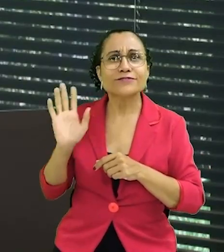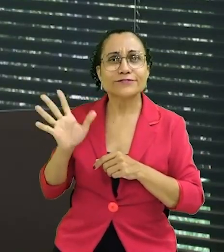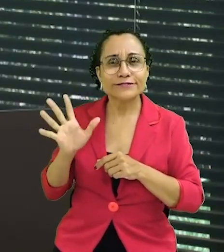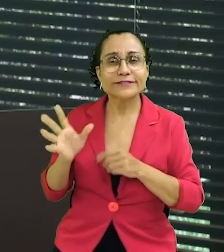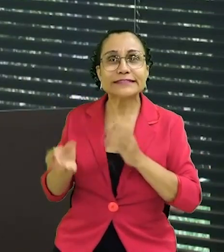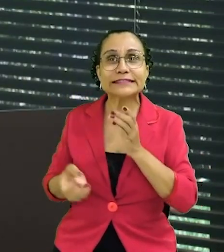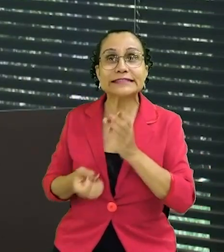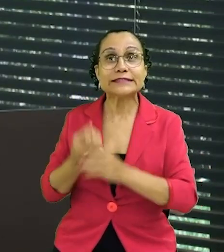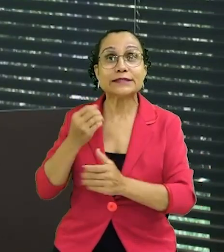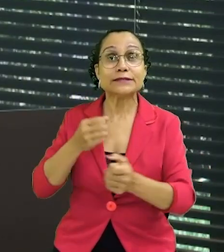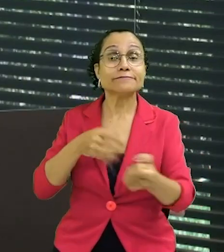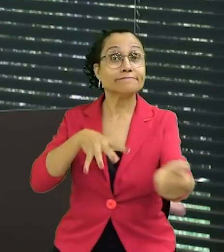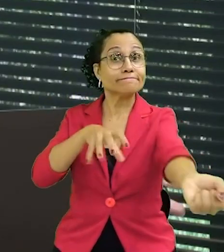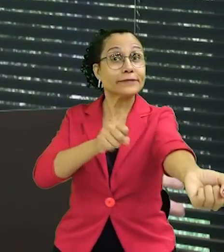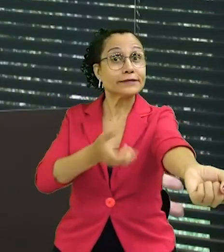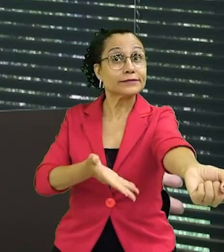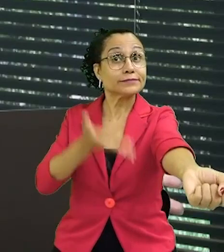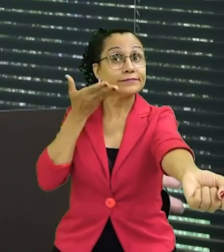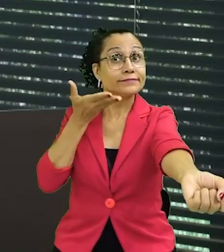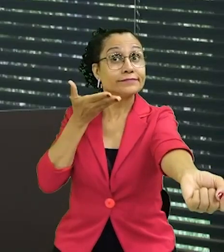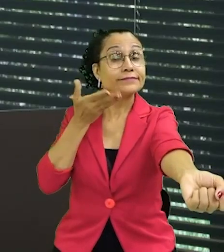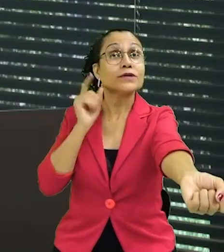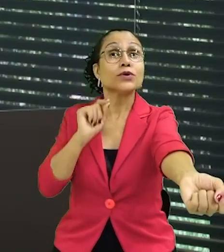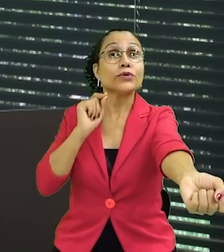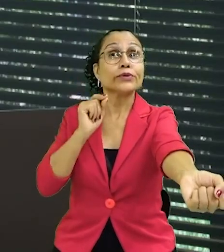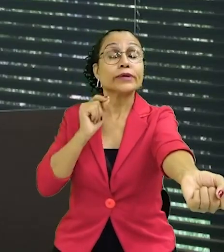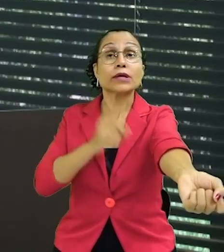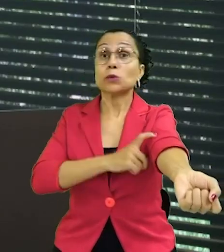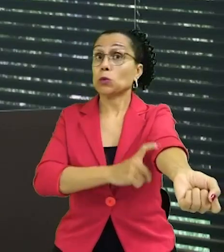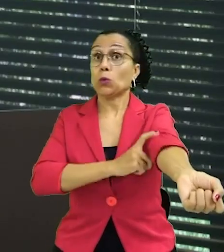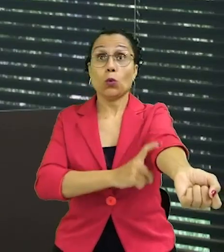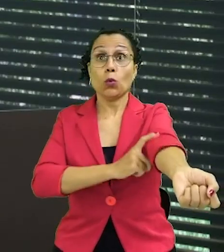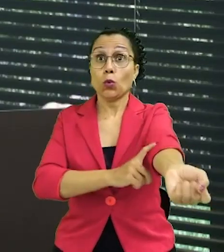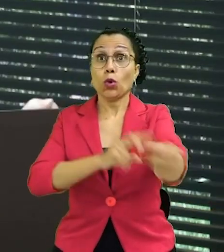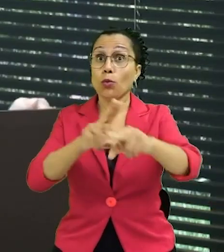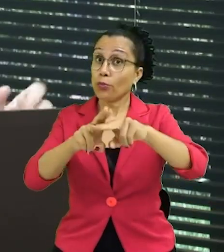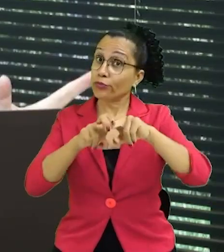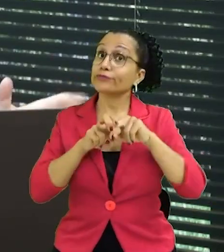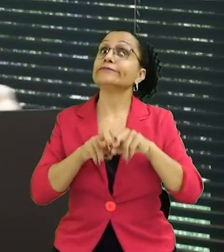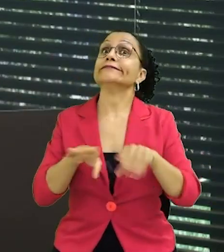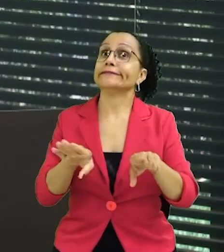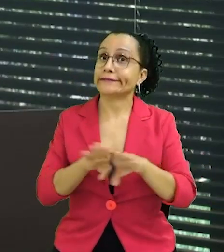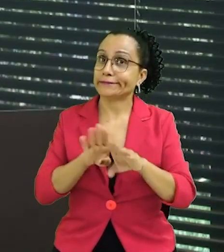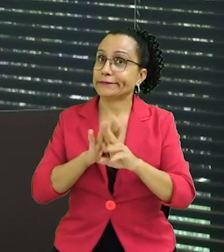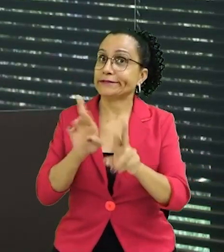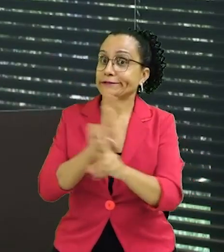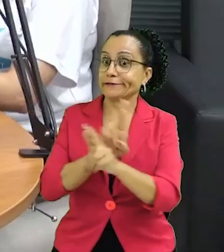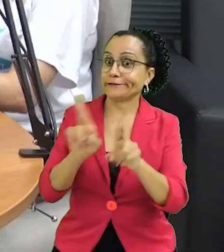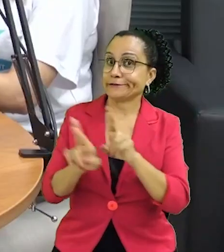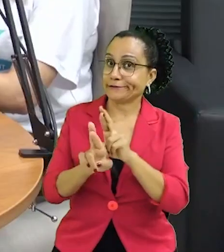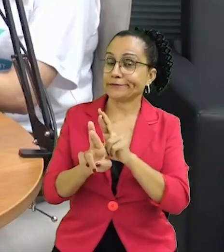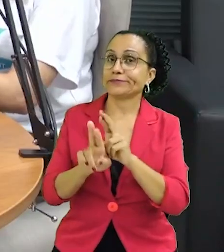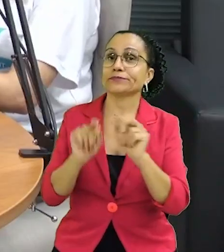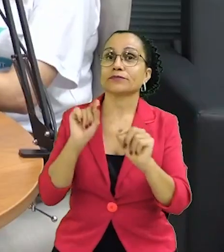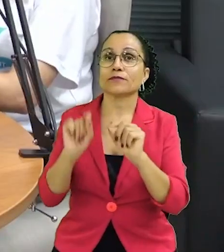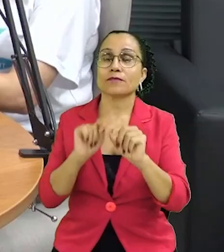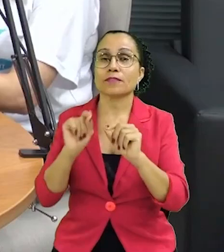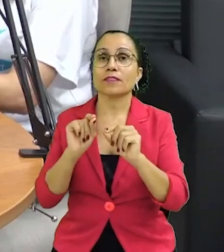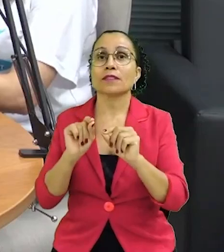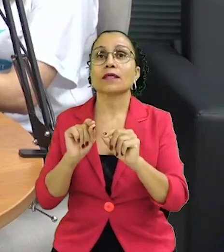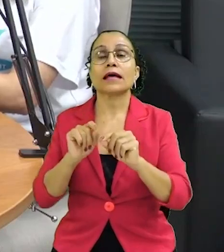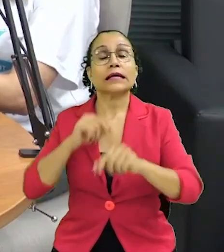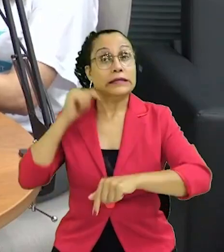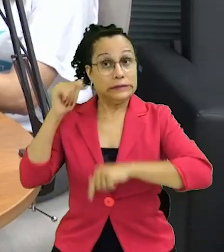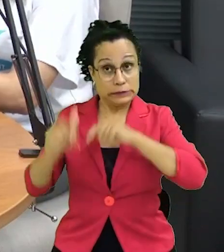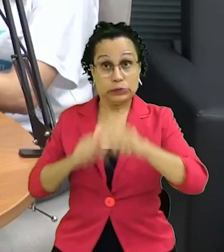desenvolveu um quadro de pressão alta, hipertensão, por conta do estresse? Tudo isso também relacionado. Por conta do excesso